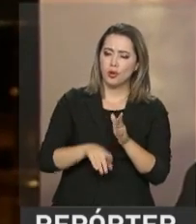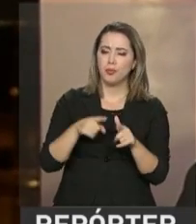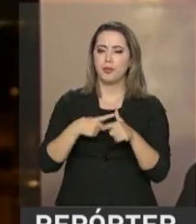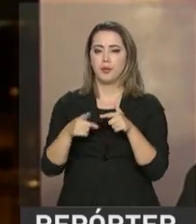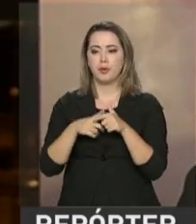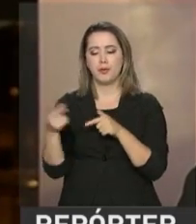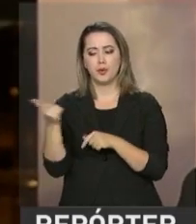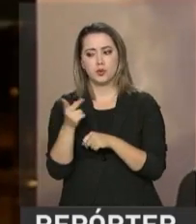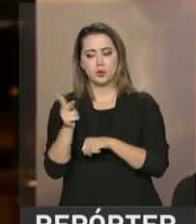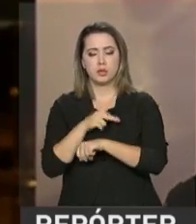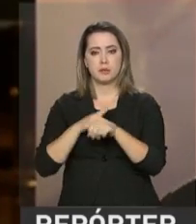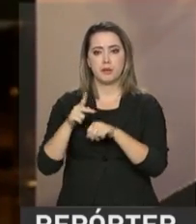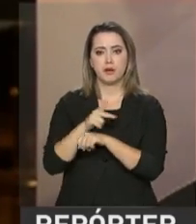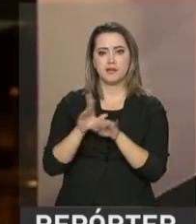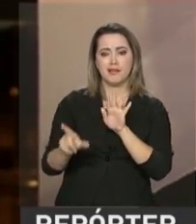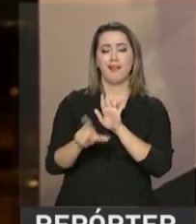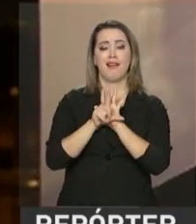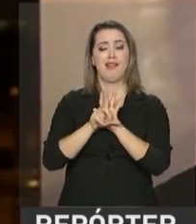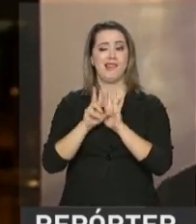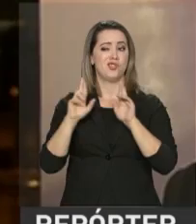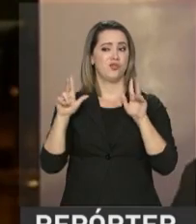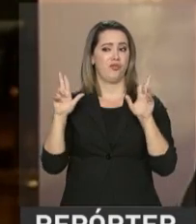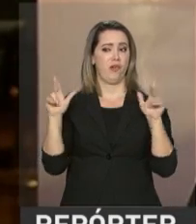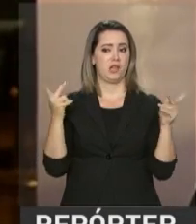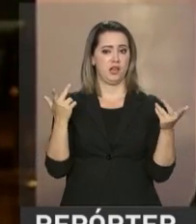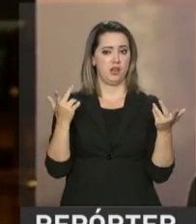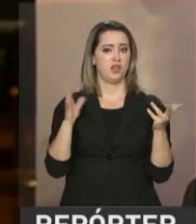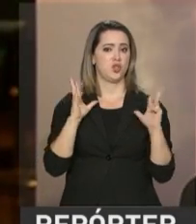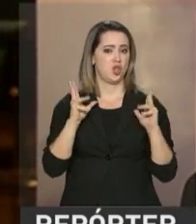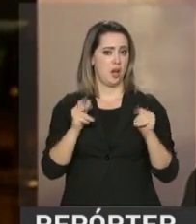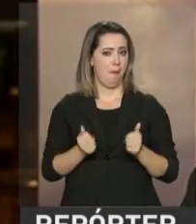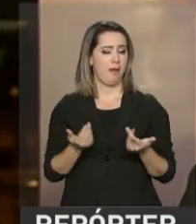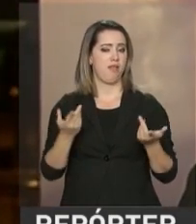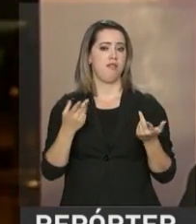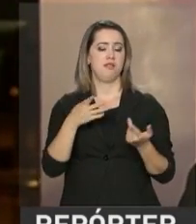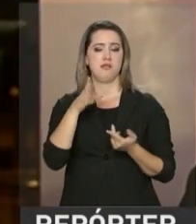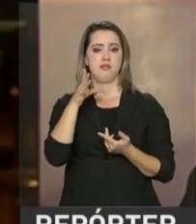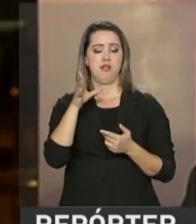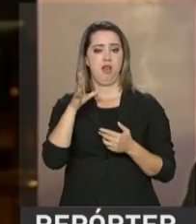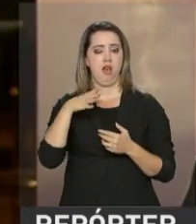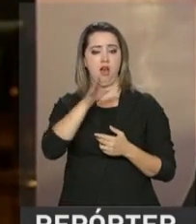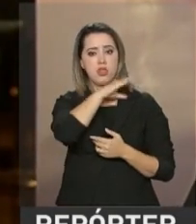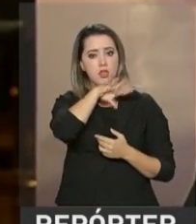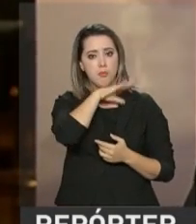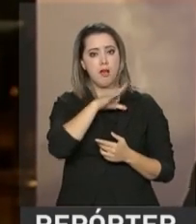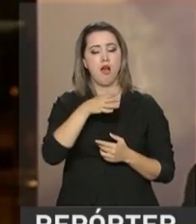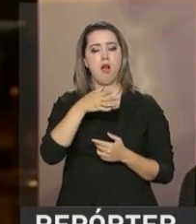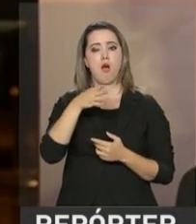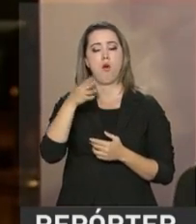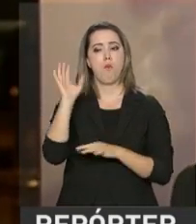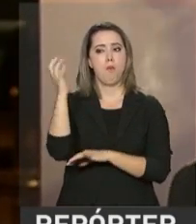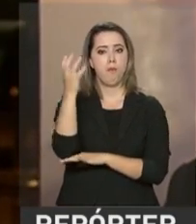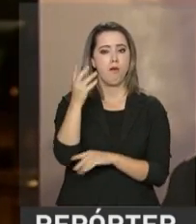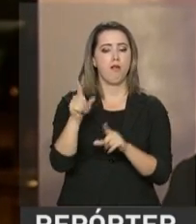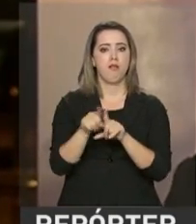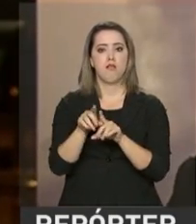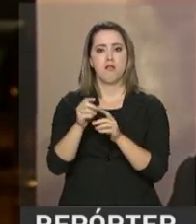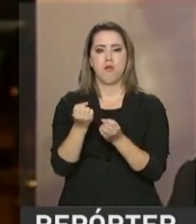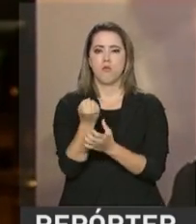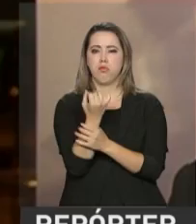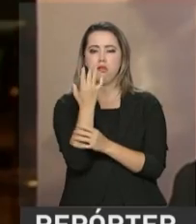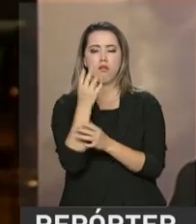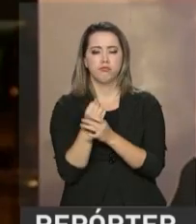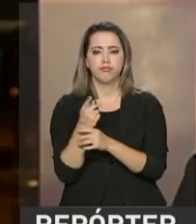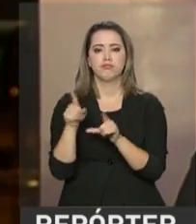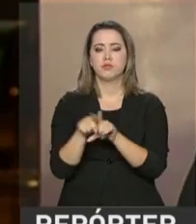entre os dois países, da legislação de sanidade animal ou vegetal, que sempre tem que estar ajustando, há a liberação desses mercados e,